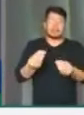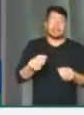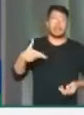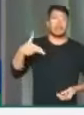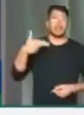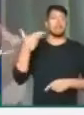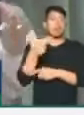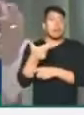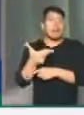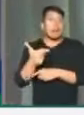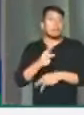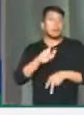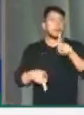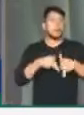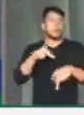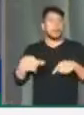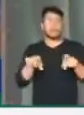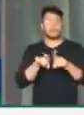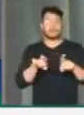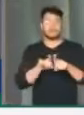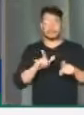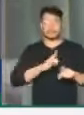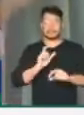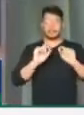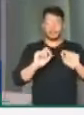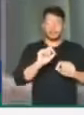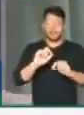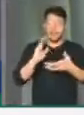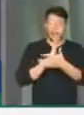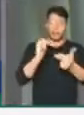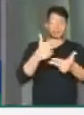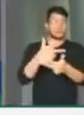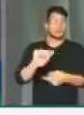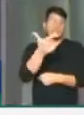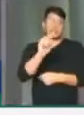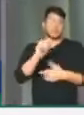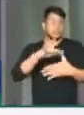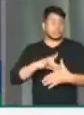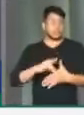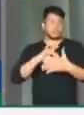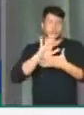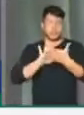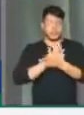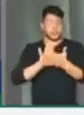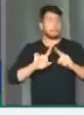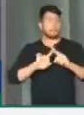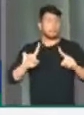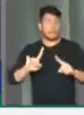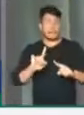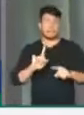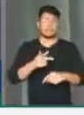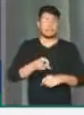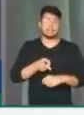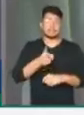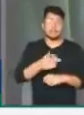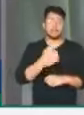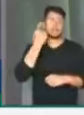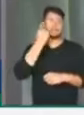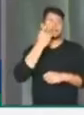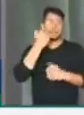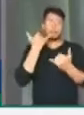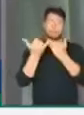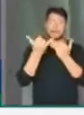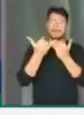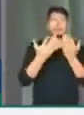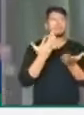com base em forças de repressão sobre as quais ele não tem hierarquia, mas ele faz um Estado paralelo e